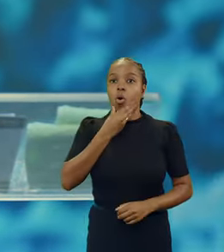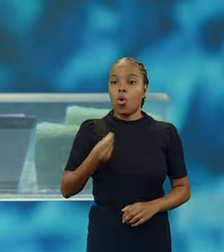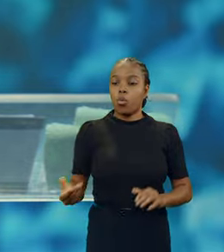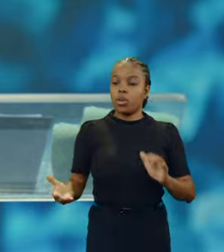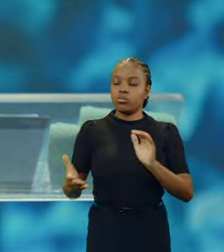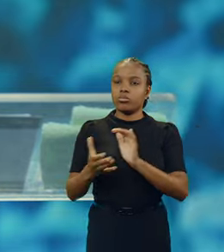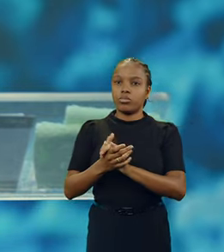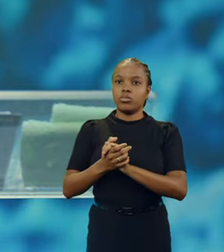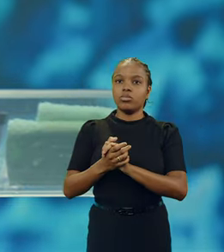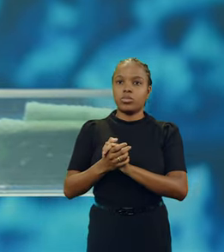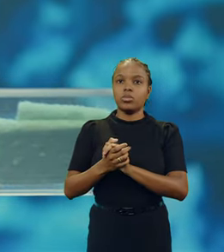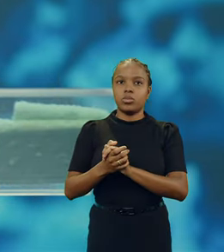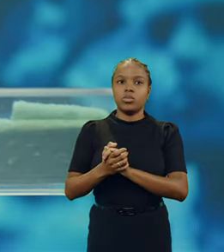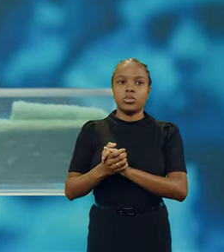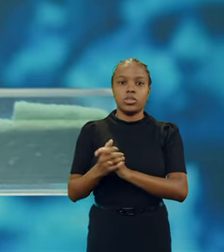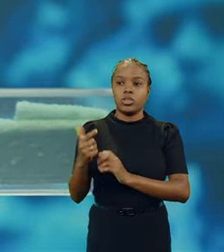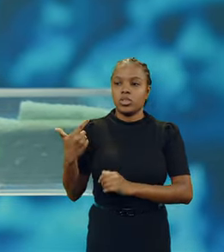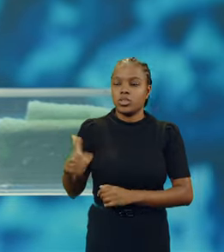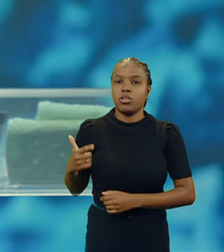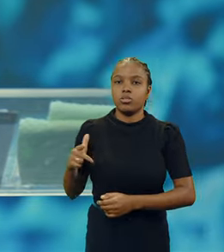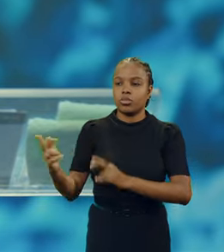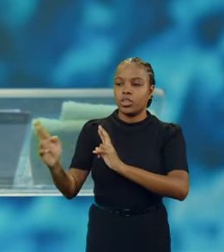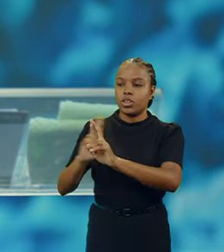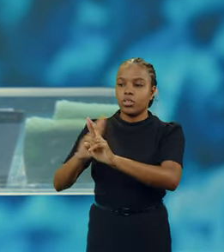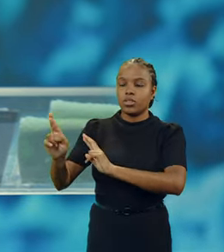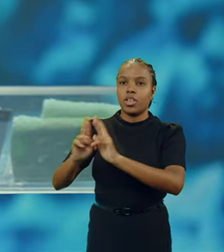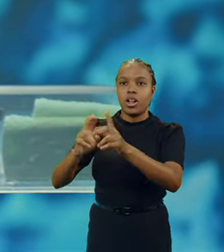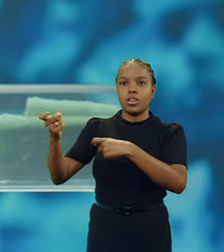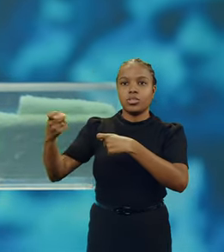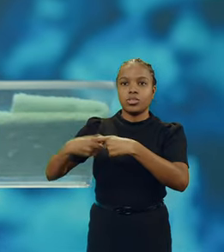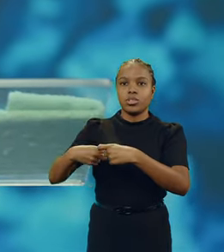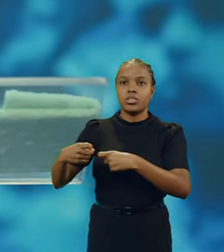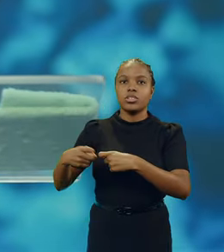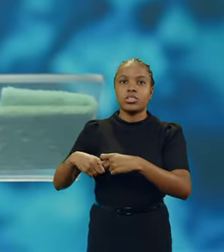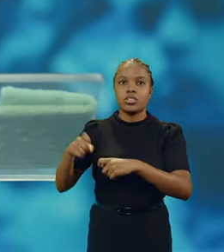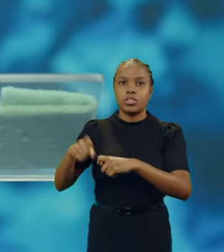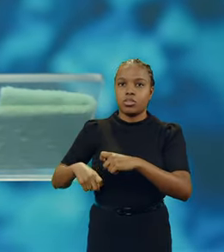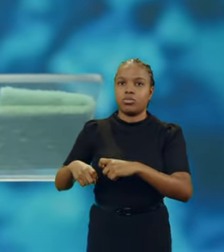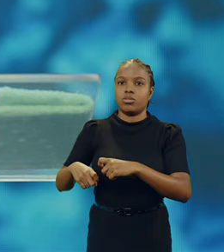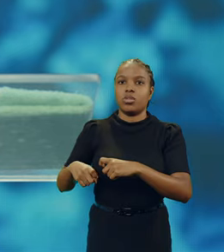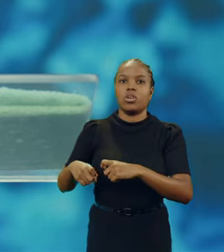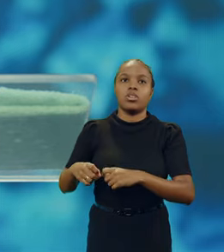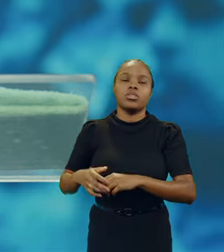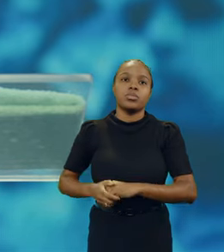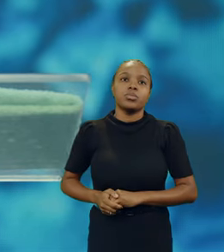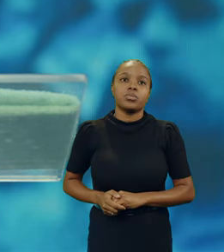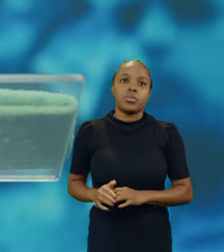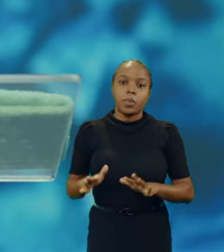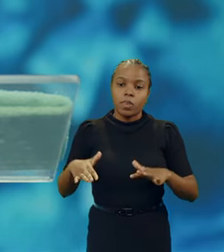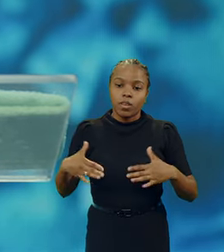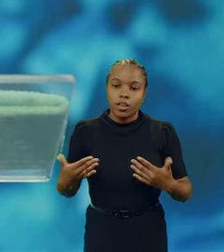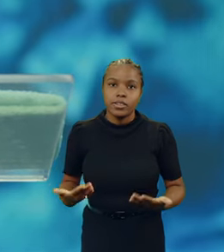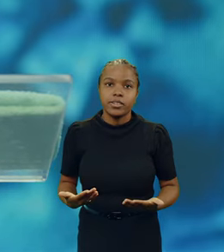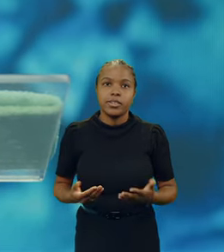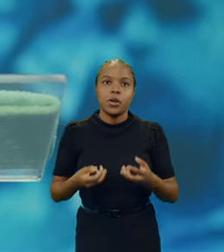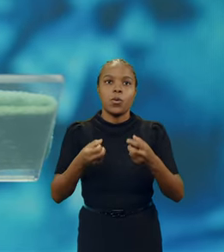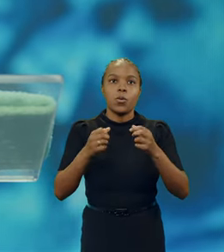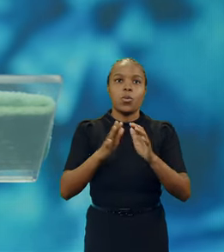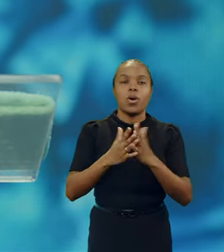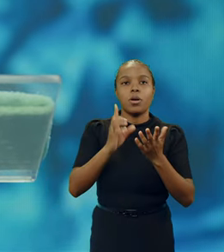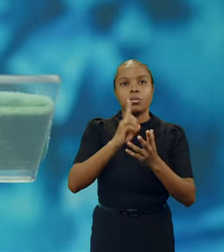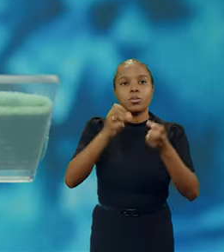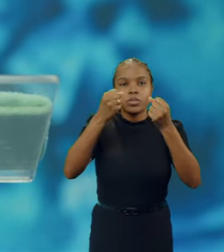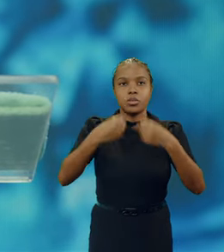teve relações com Tamar. E aí a Bíblia vai falar no versículo 7 que Deus o